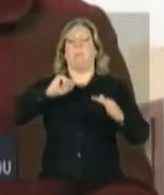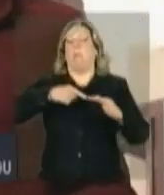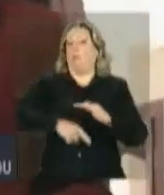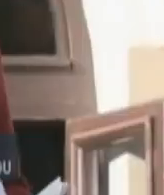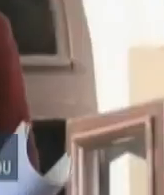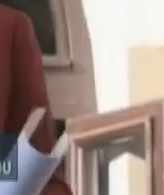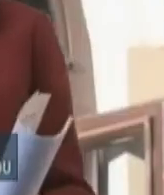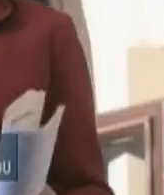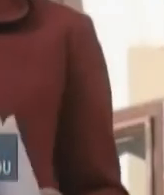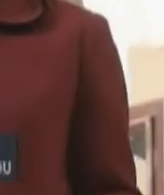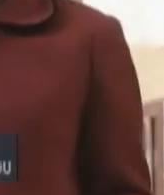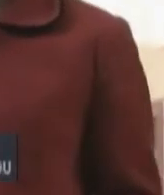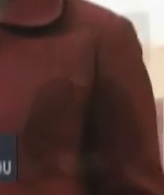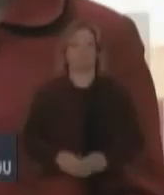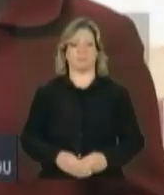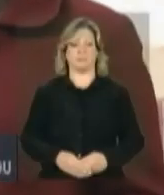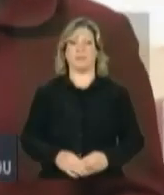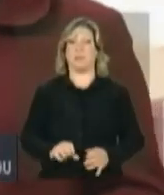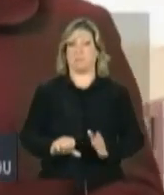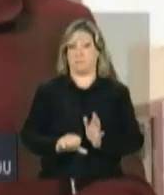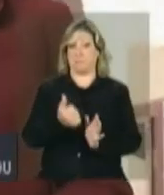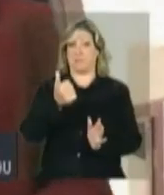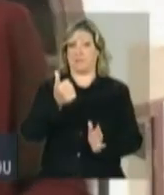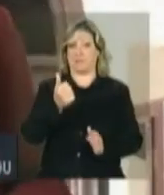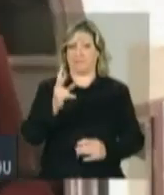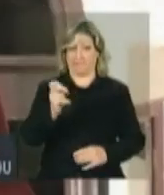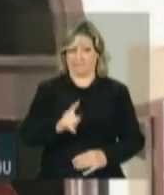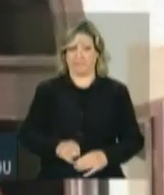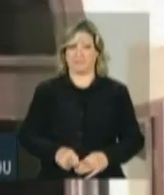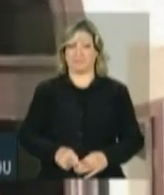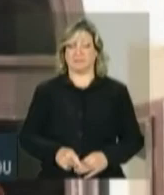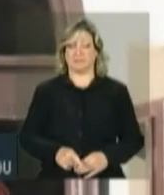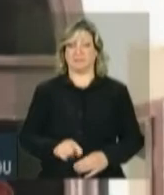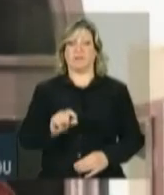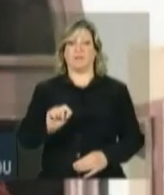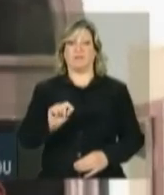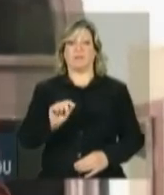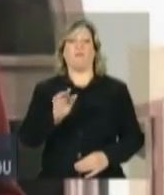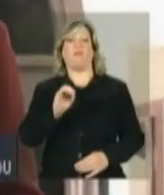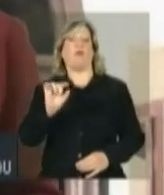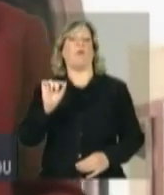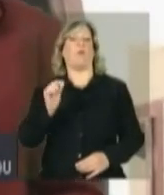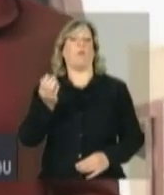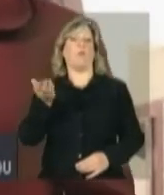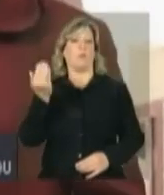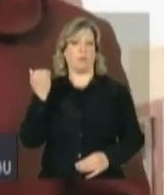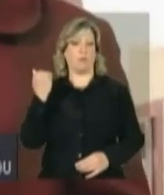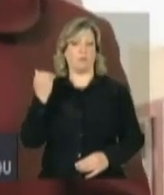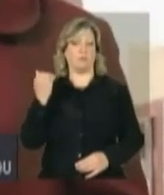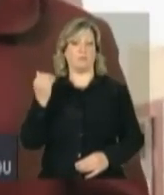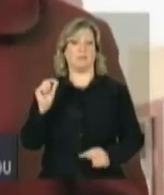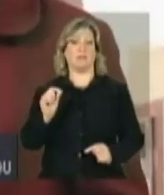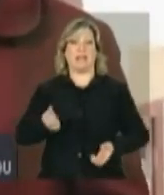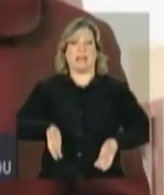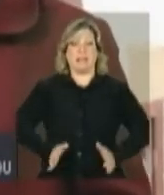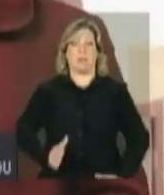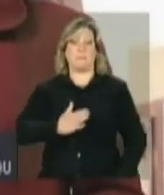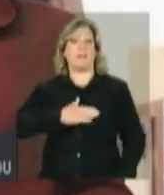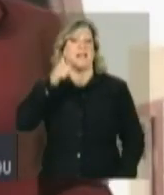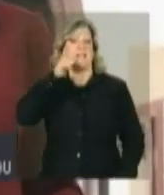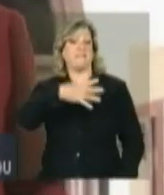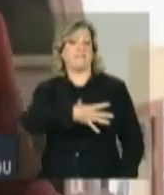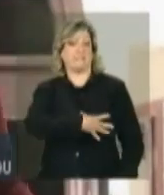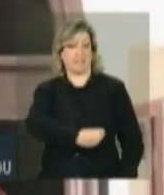profundamente. A primeira vez foi quando nasceu a minha